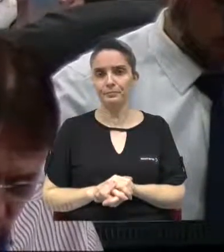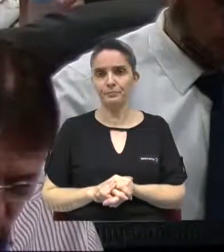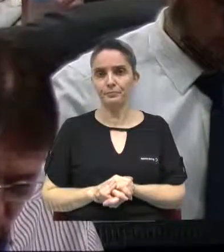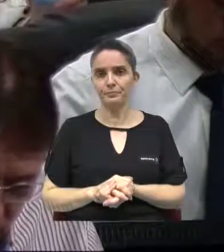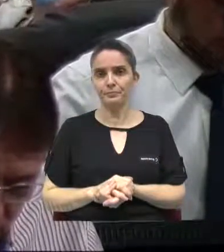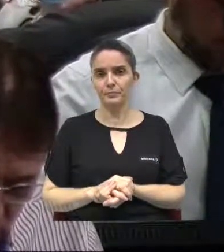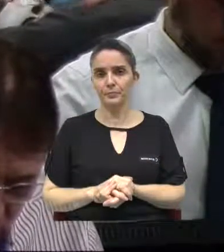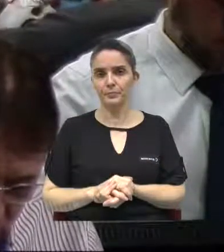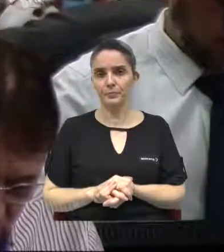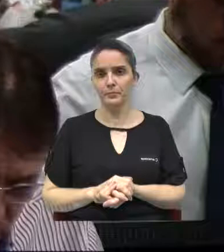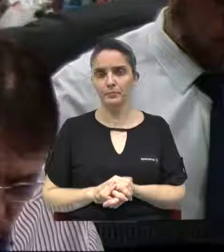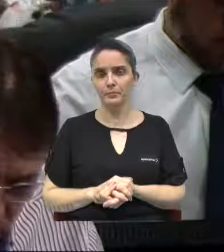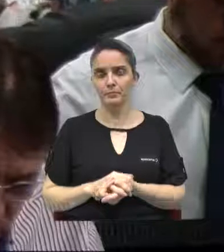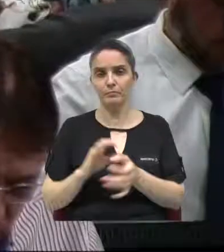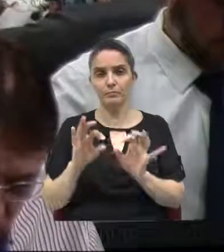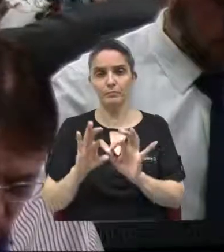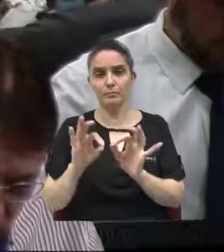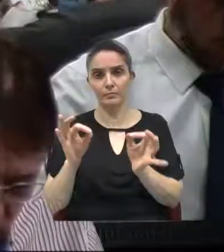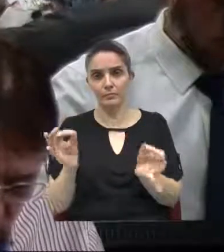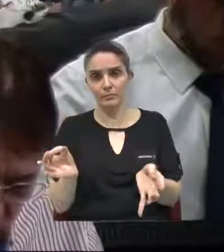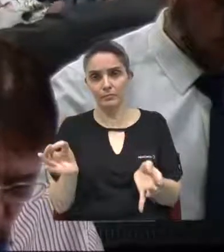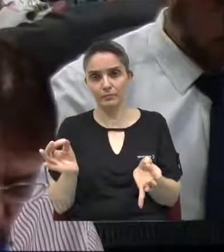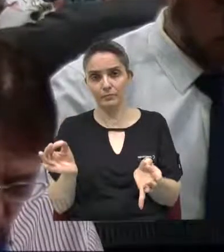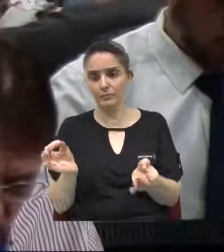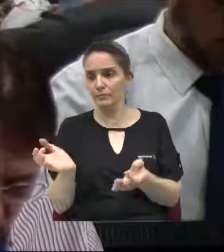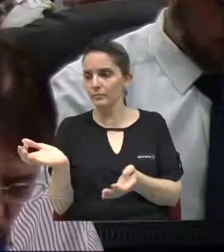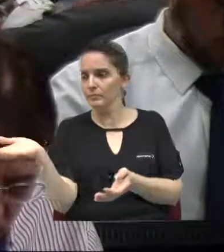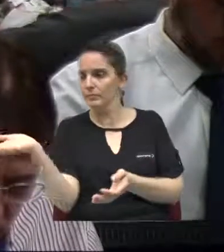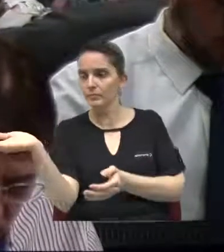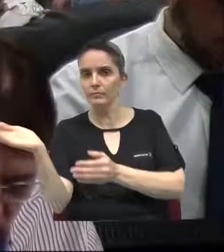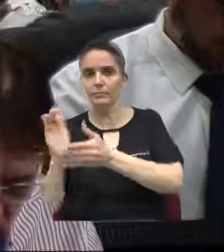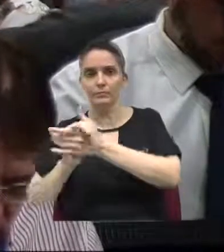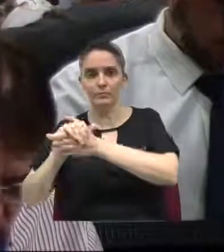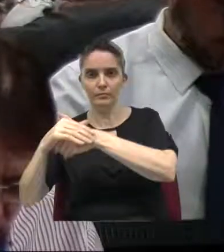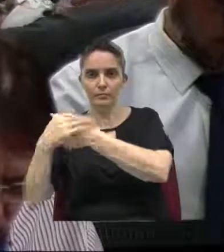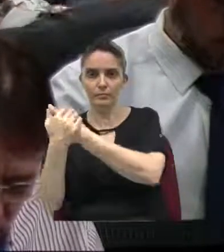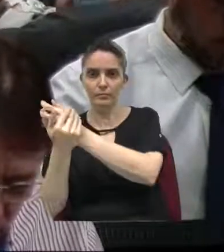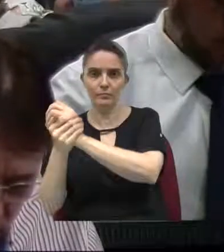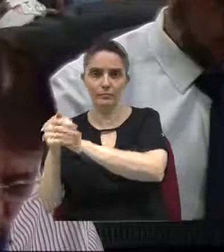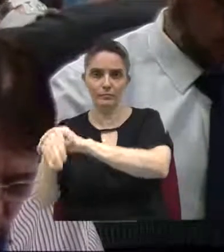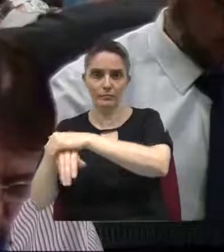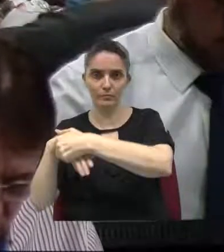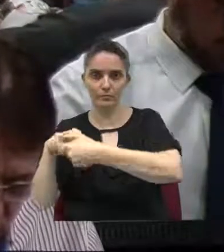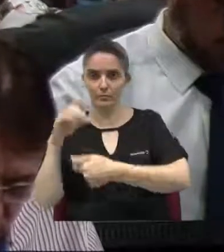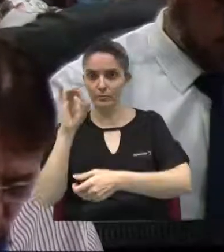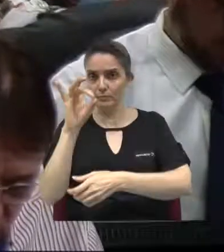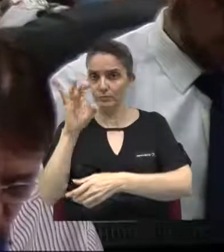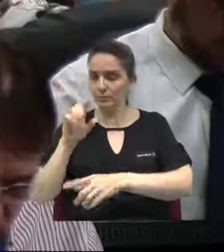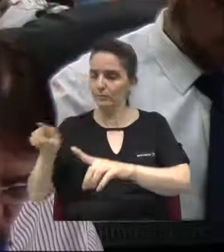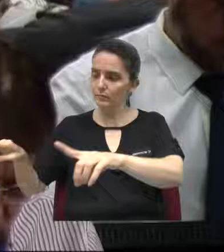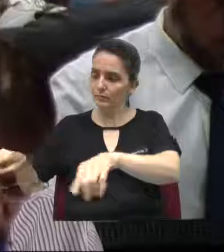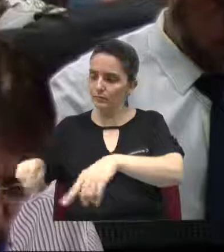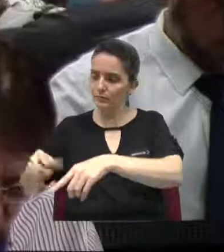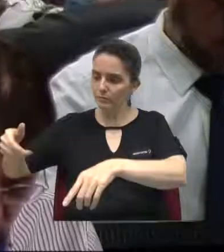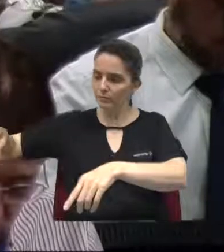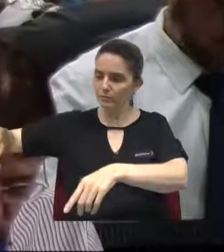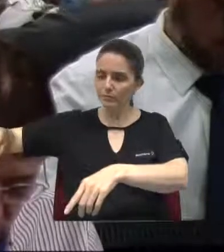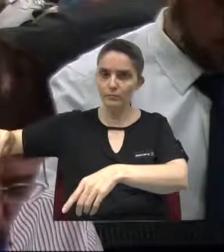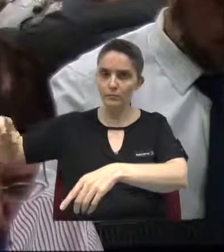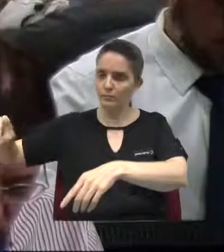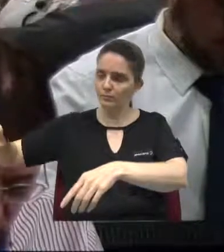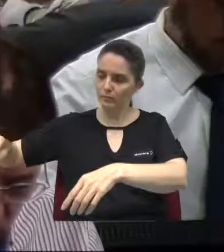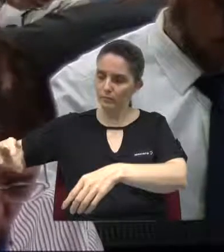um objeto para fazer asepsia. Nada mais do que uma pia e uma mangueirinha para que a pessoa